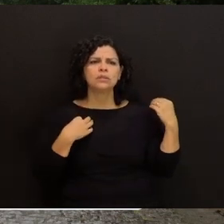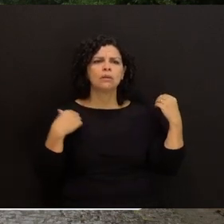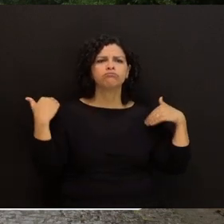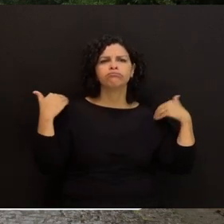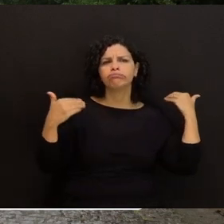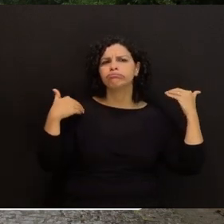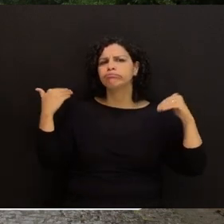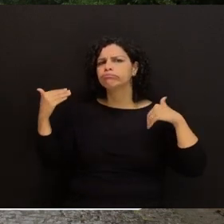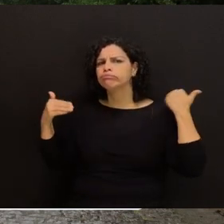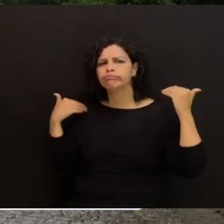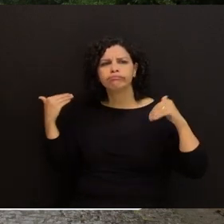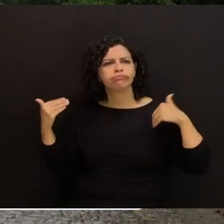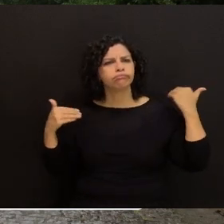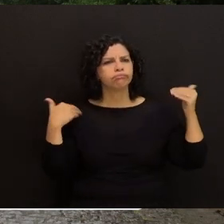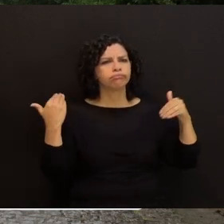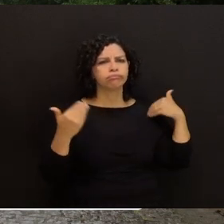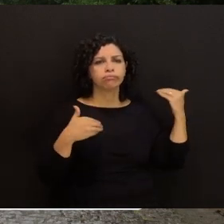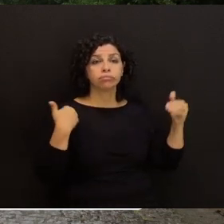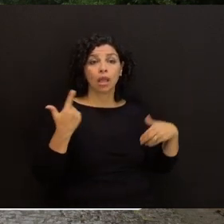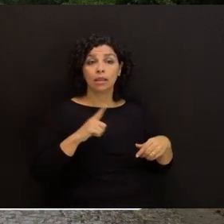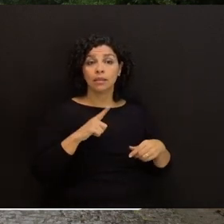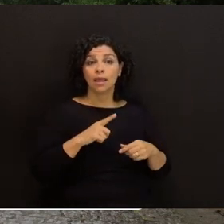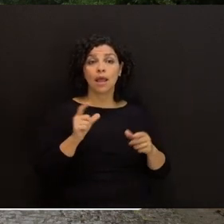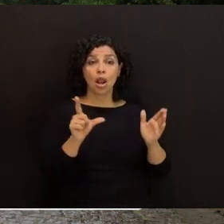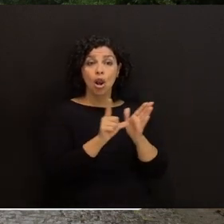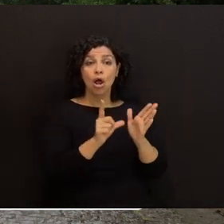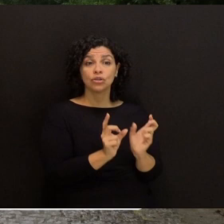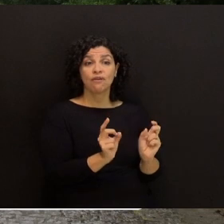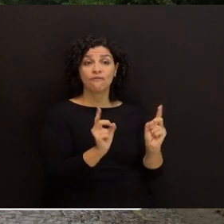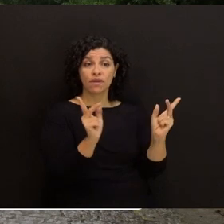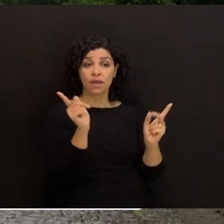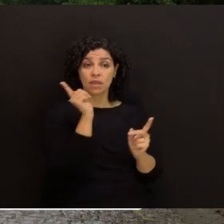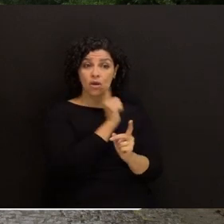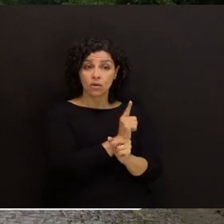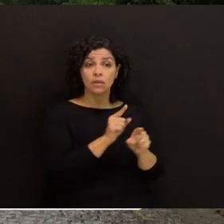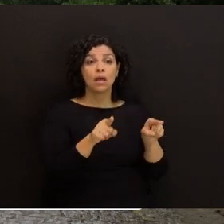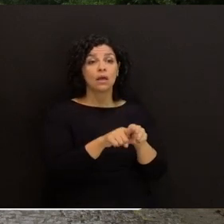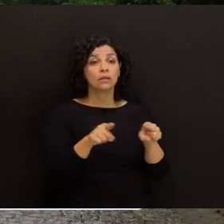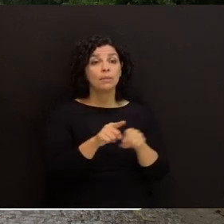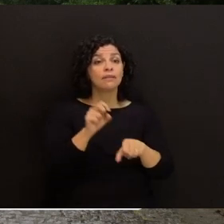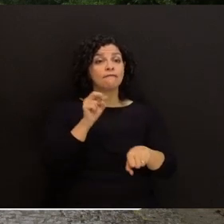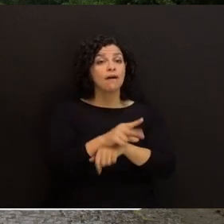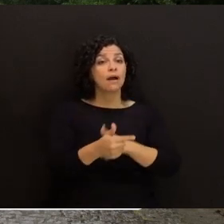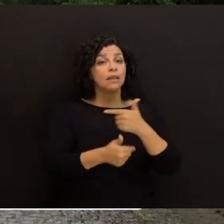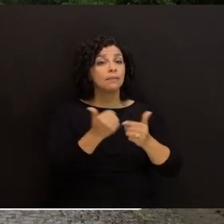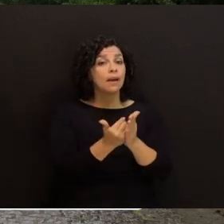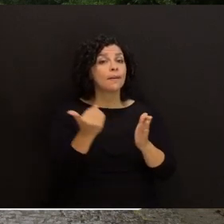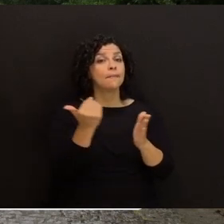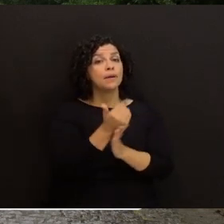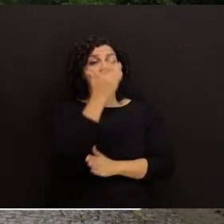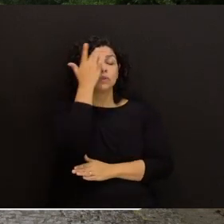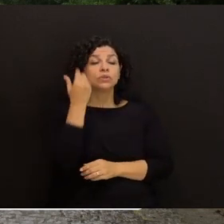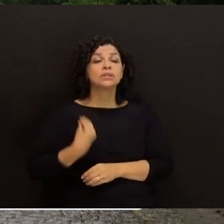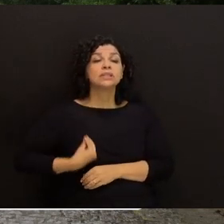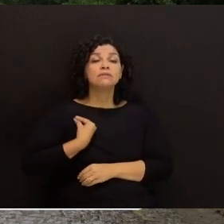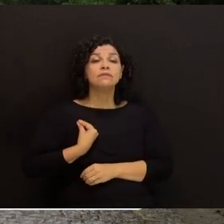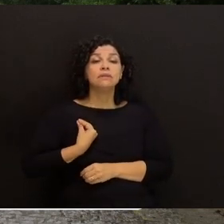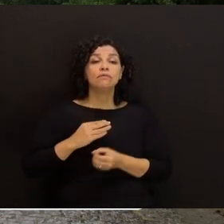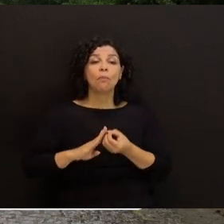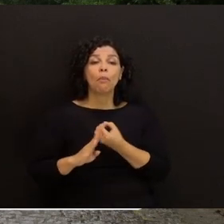dentro do bairro isso gera mais venda nos comércios gerando Mais Emprego e renda para os moradores da borda do